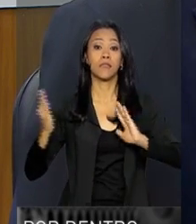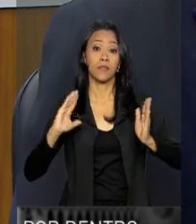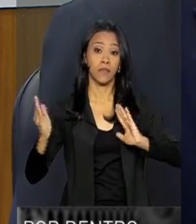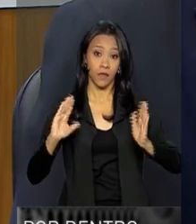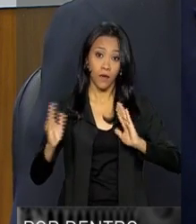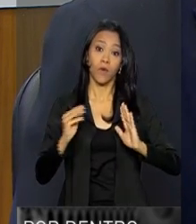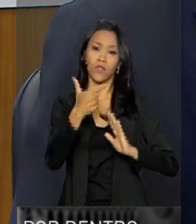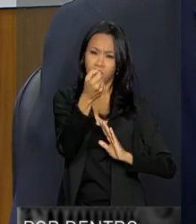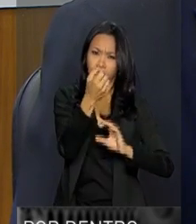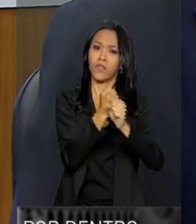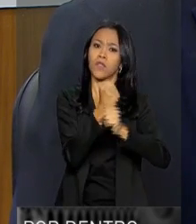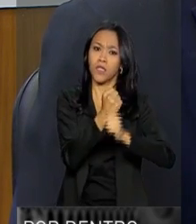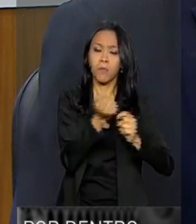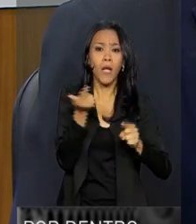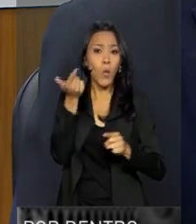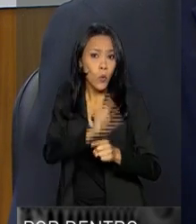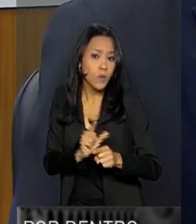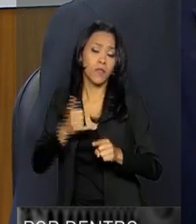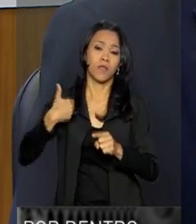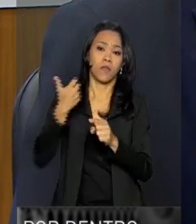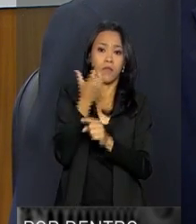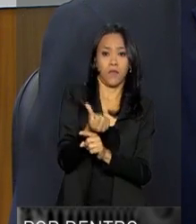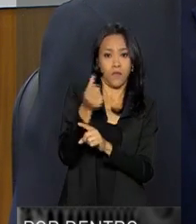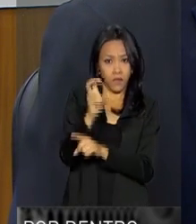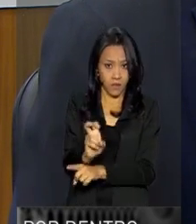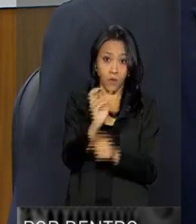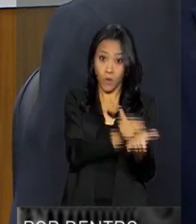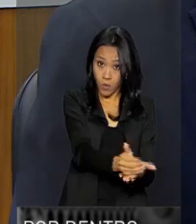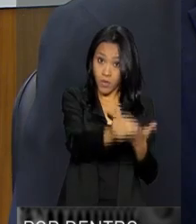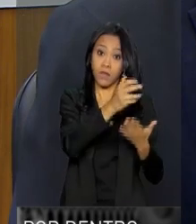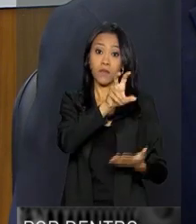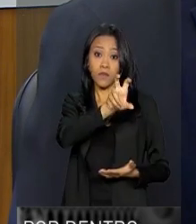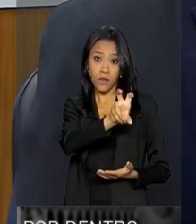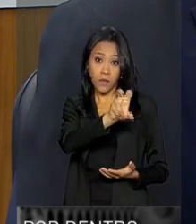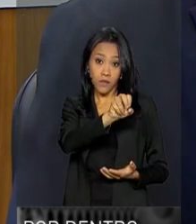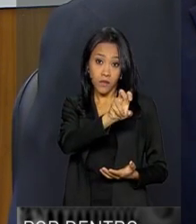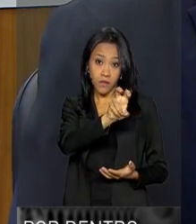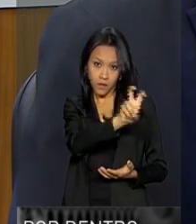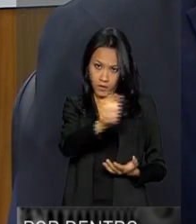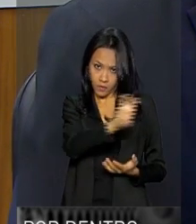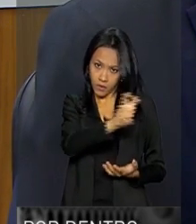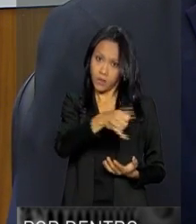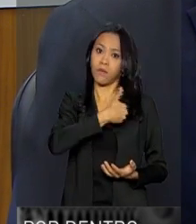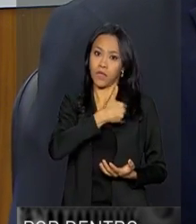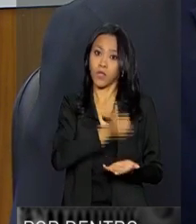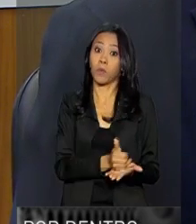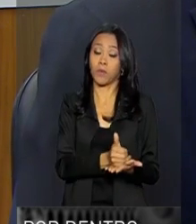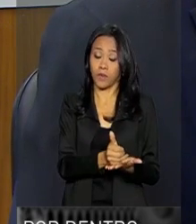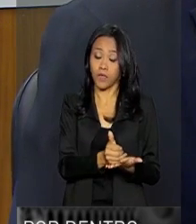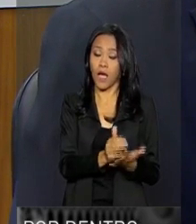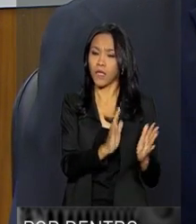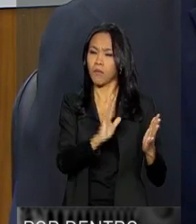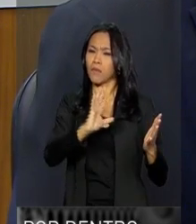a idade de 65 anos a idade inicial vai ser de 55 anos então aí tem toda uma transição até